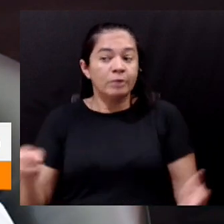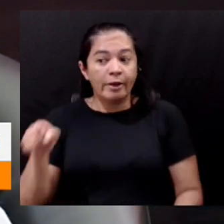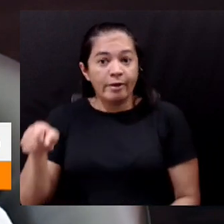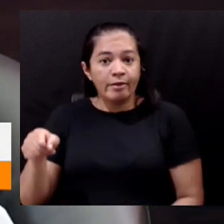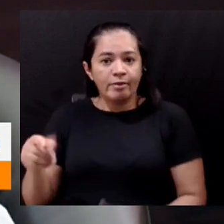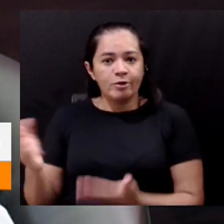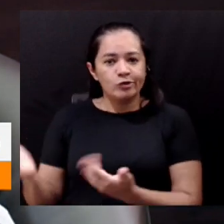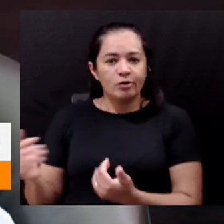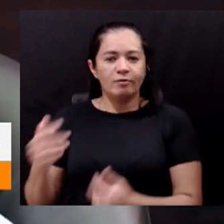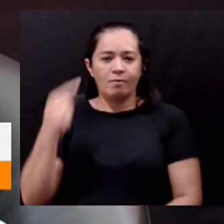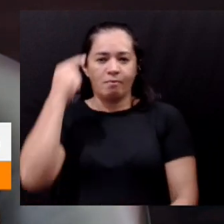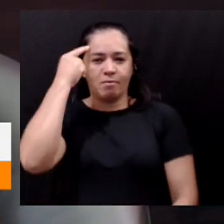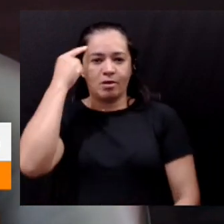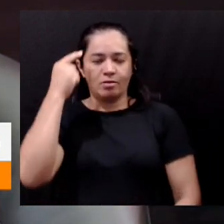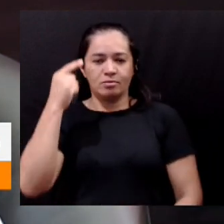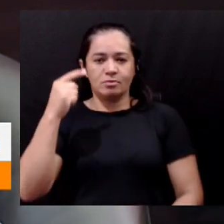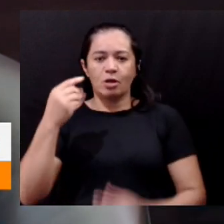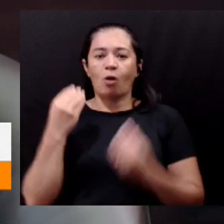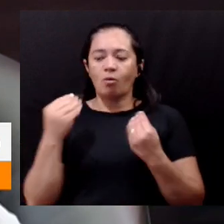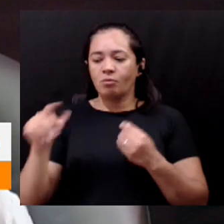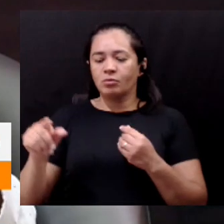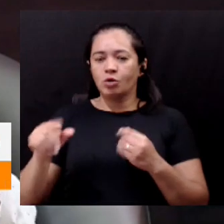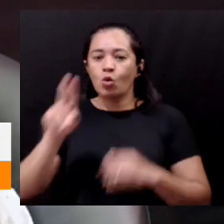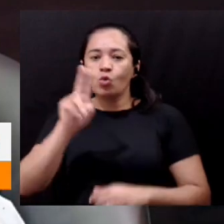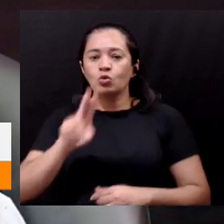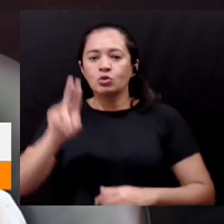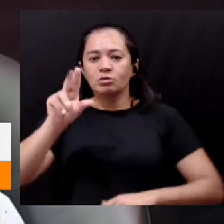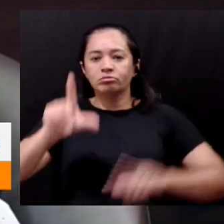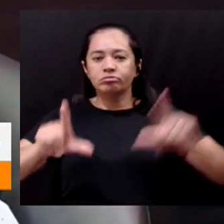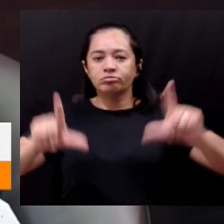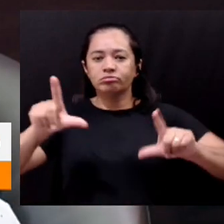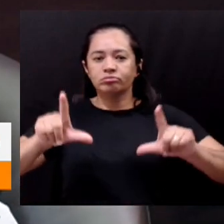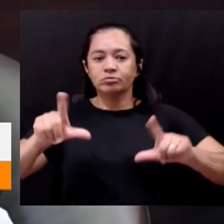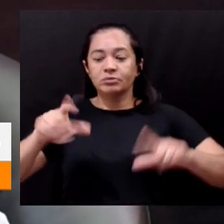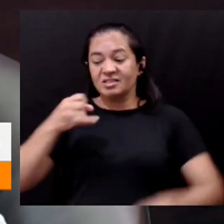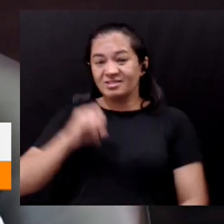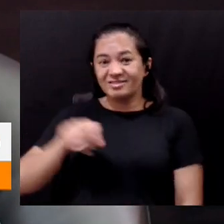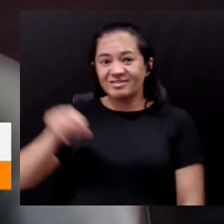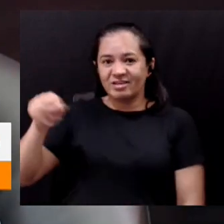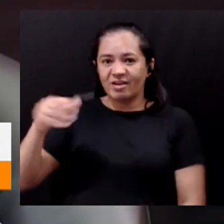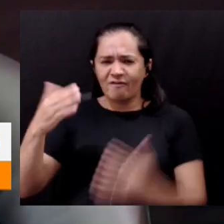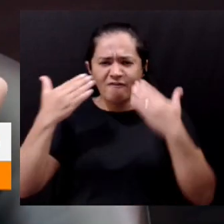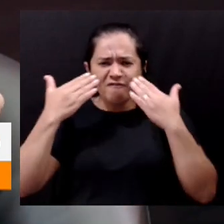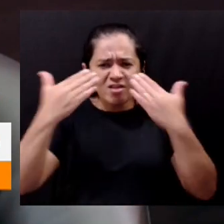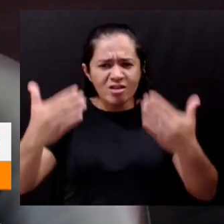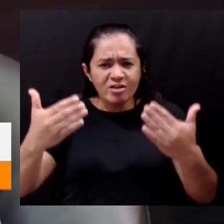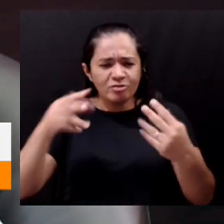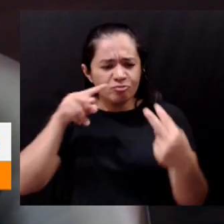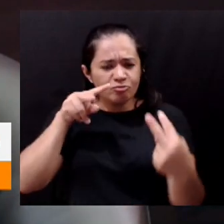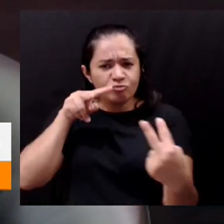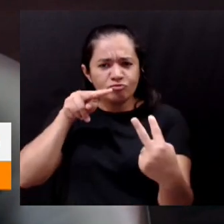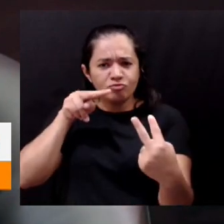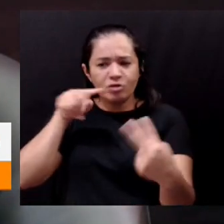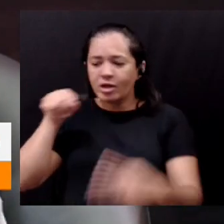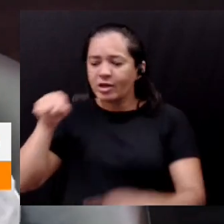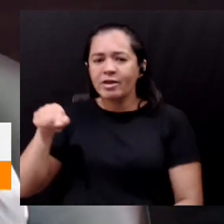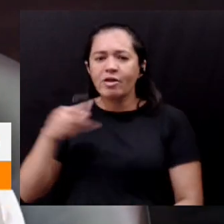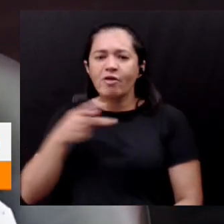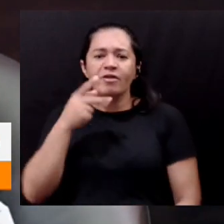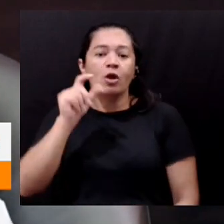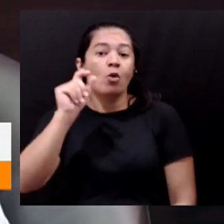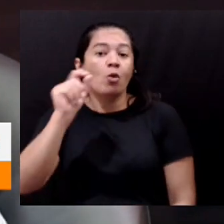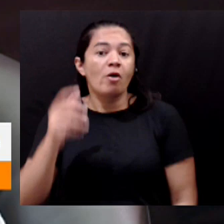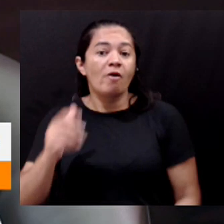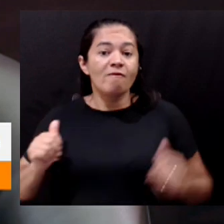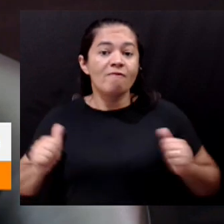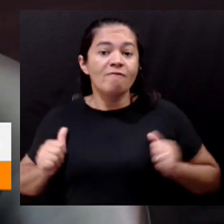através da tela. Uhum. Como a Juliana disse, se fosse frente a frente, né, o que eu diria? Haveria um